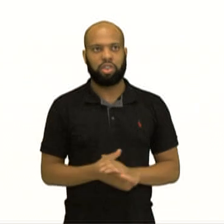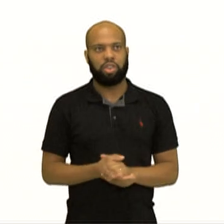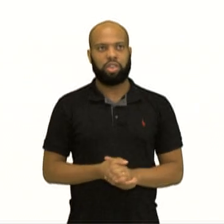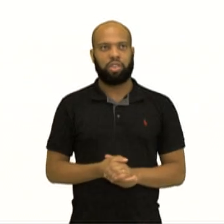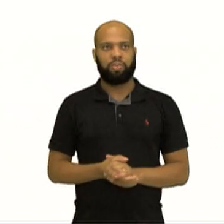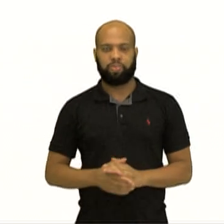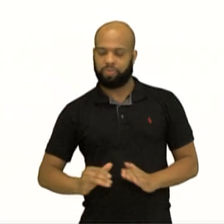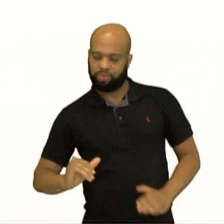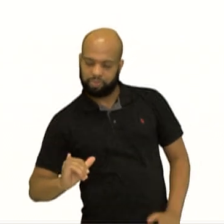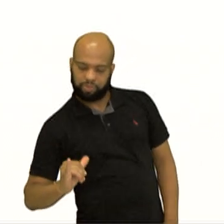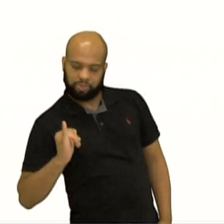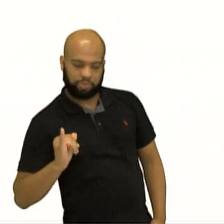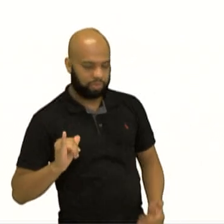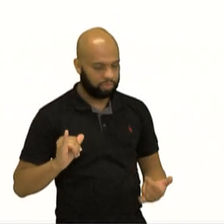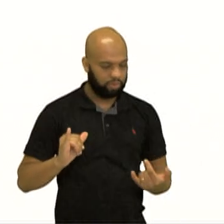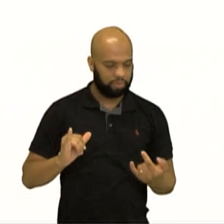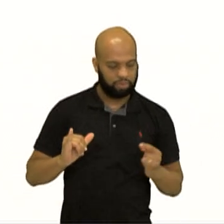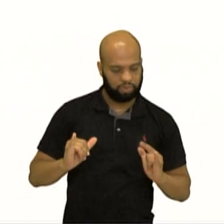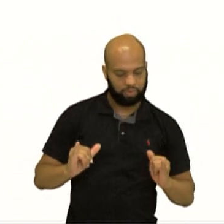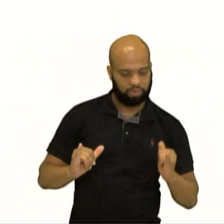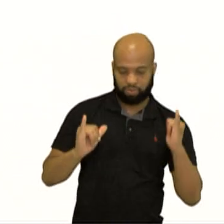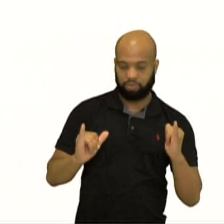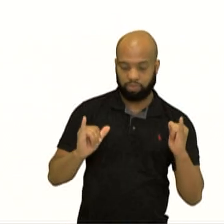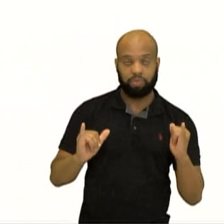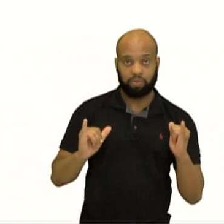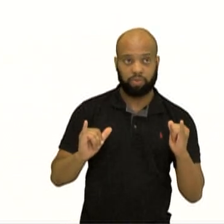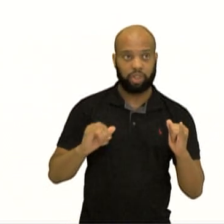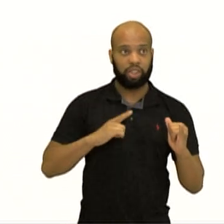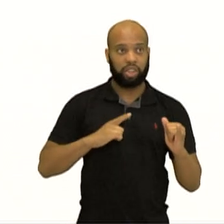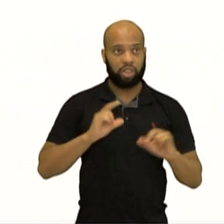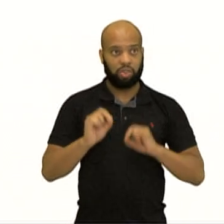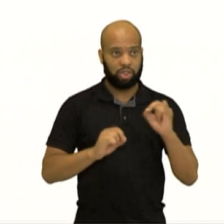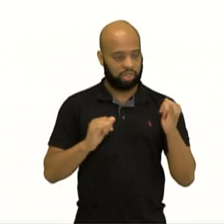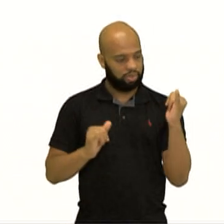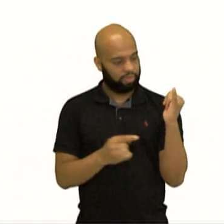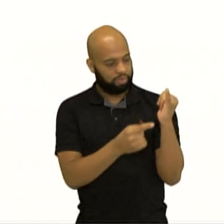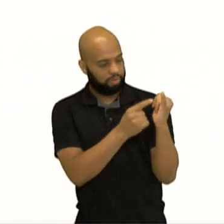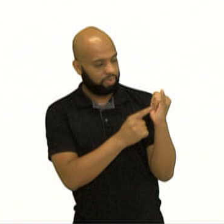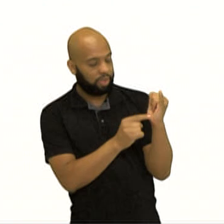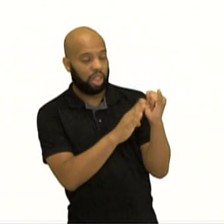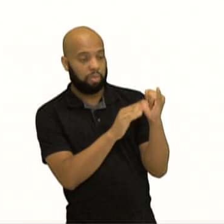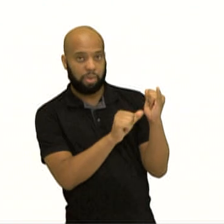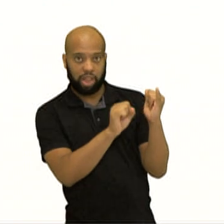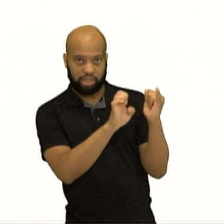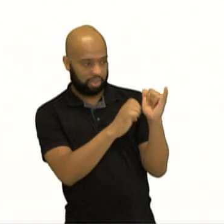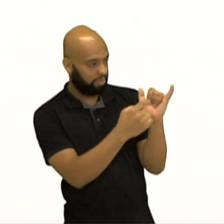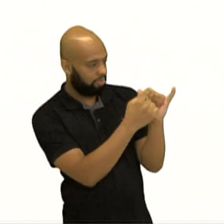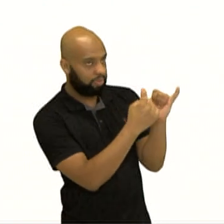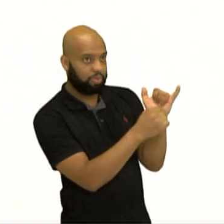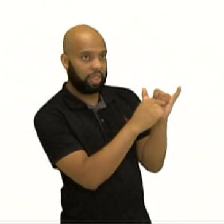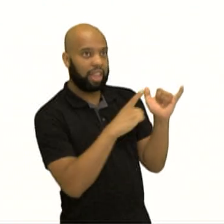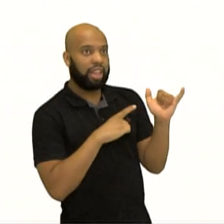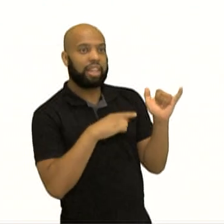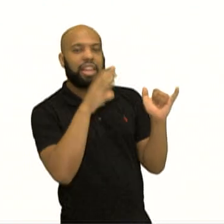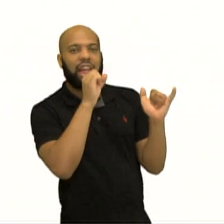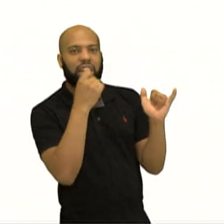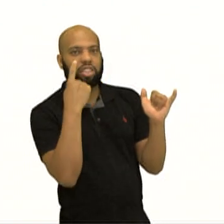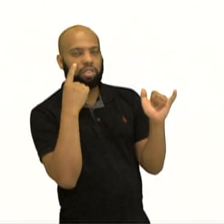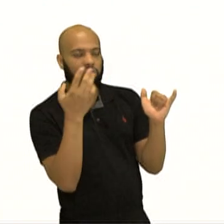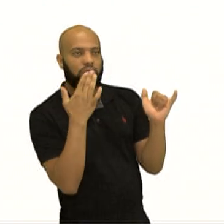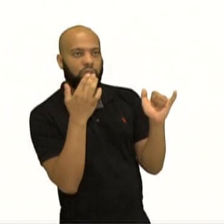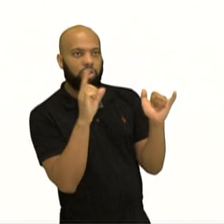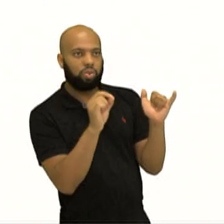a divisão dele nessa primeira imagem, ó. A base, aí tem um amortecedor aqui, que é essa parte laranja aqui da imagem, aqui no